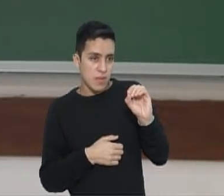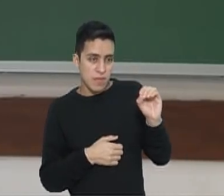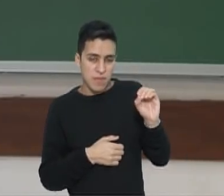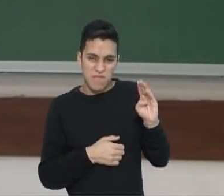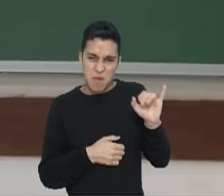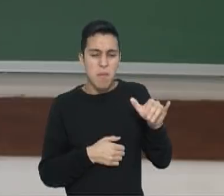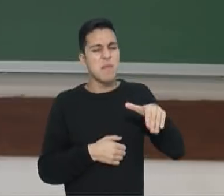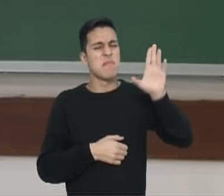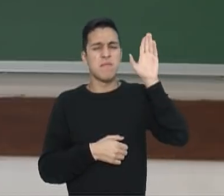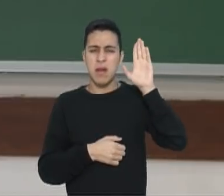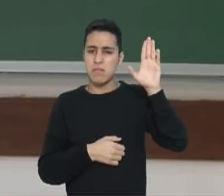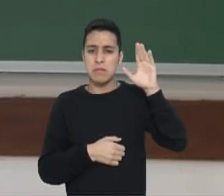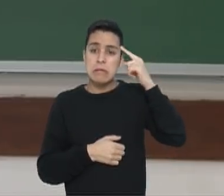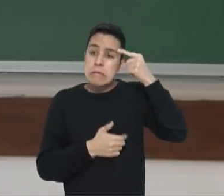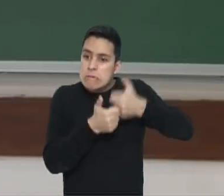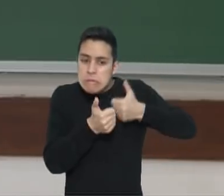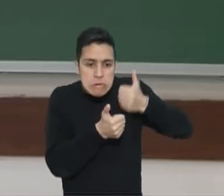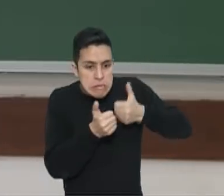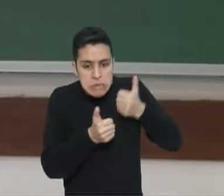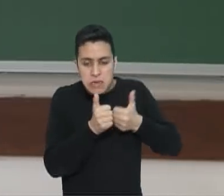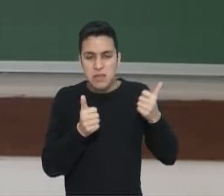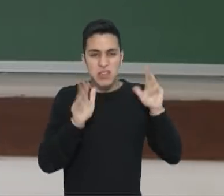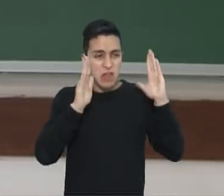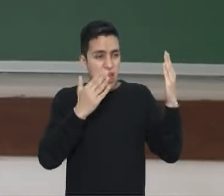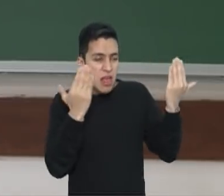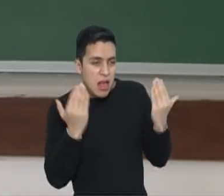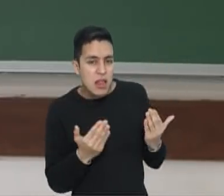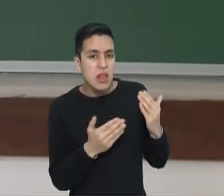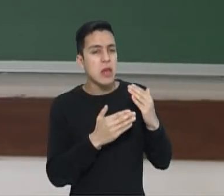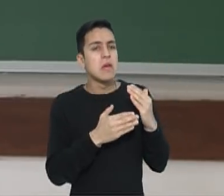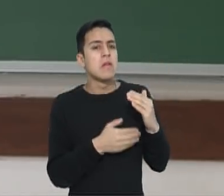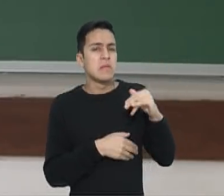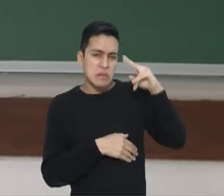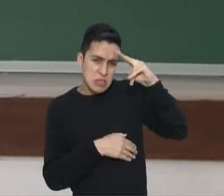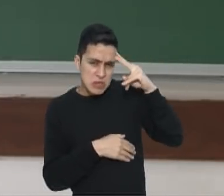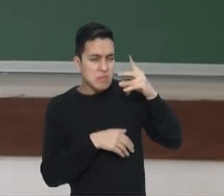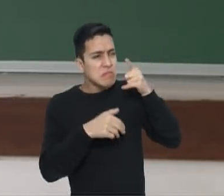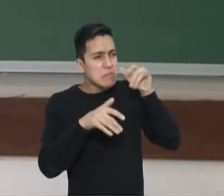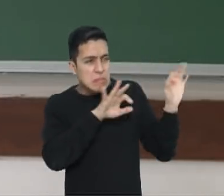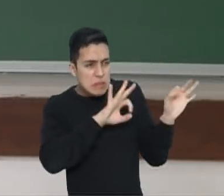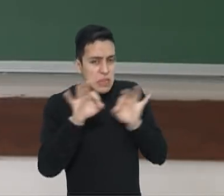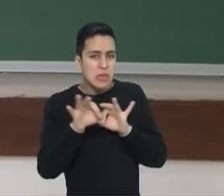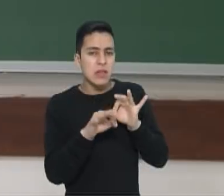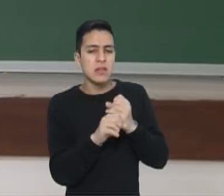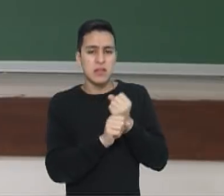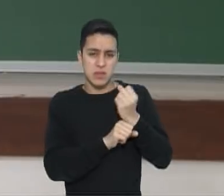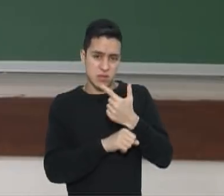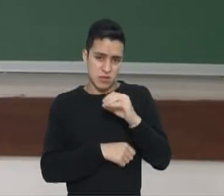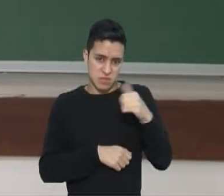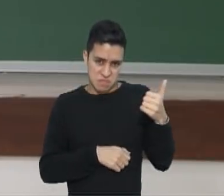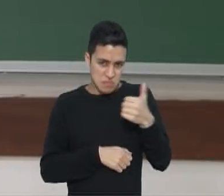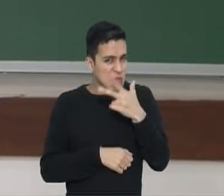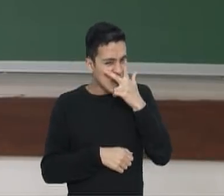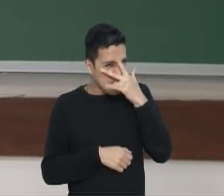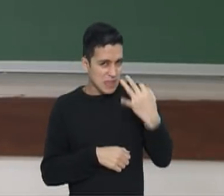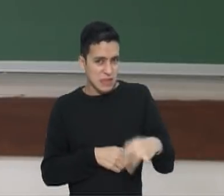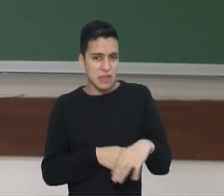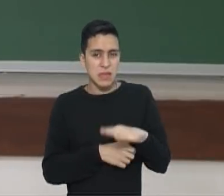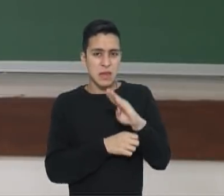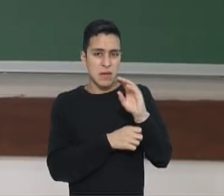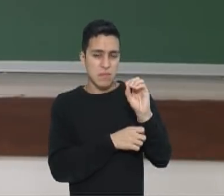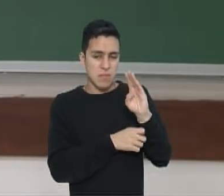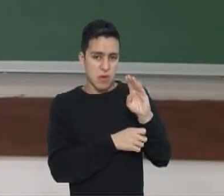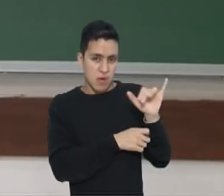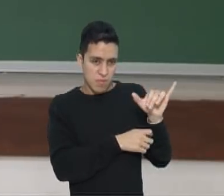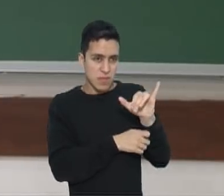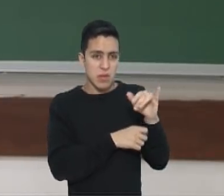paranoia, analisando um documentário bastante interessante de 2011, se não me engano, chamado Bob Fischer como